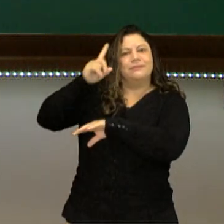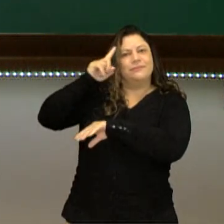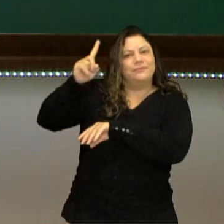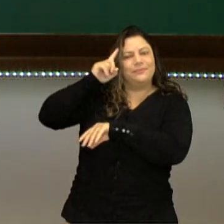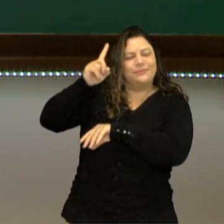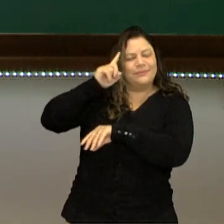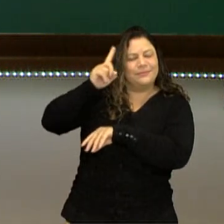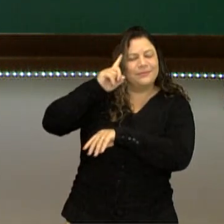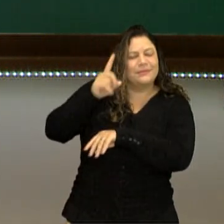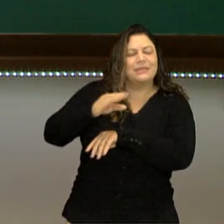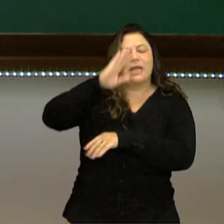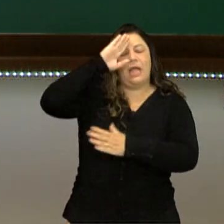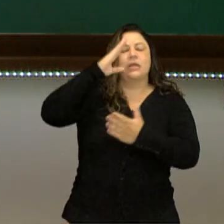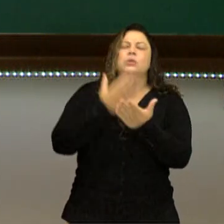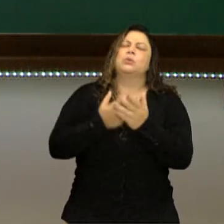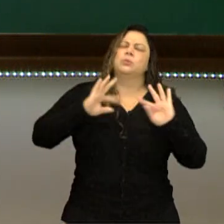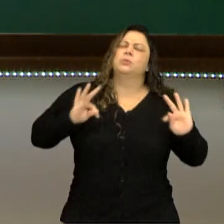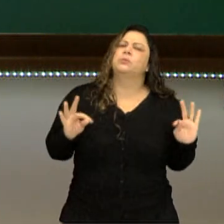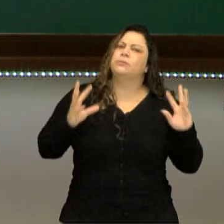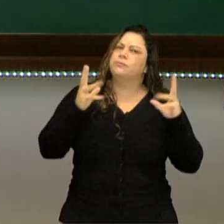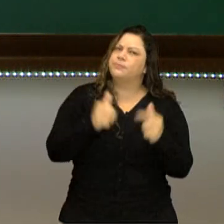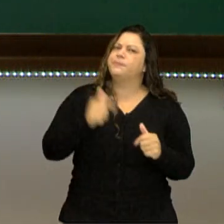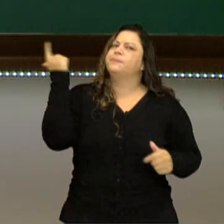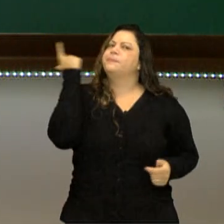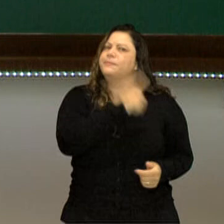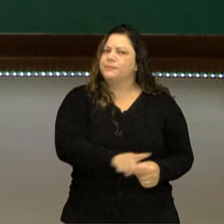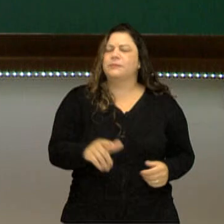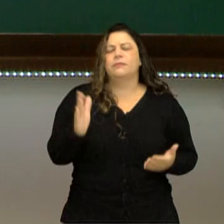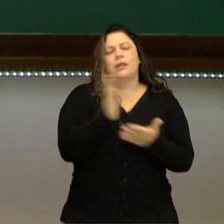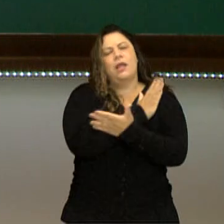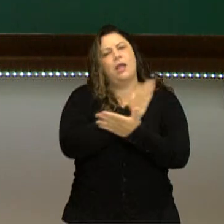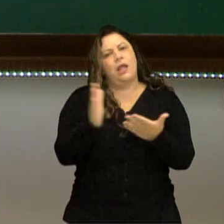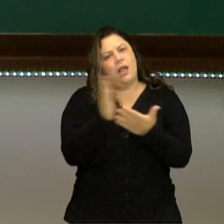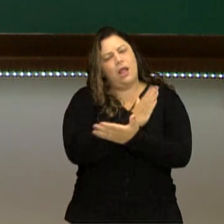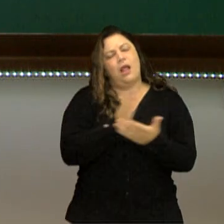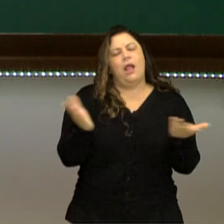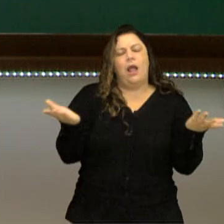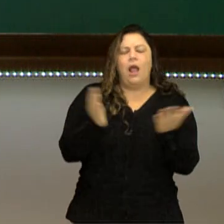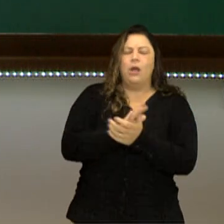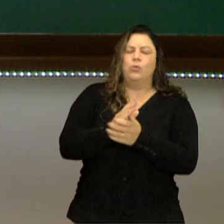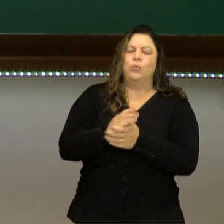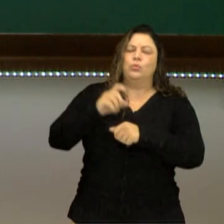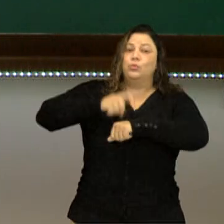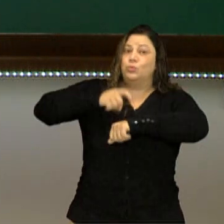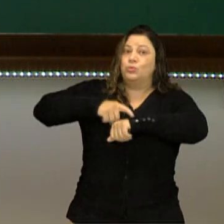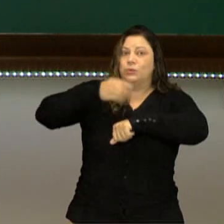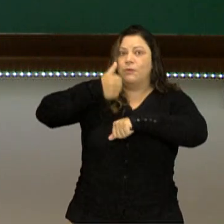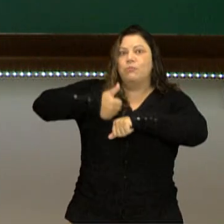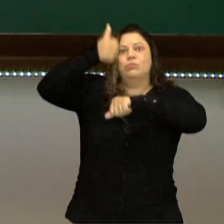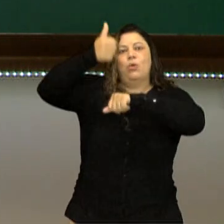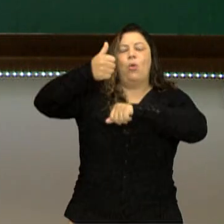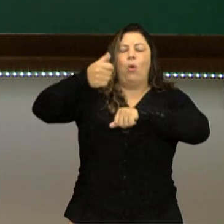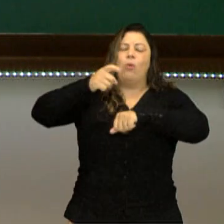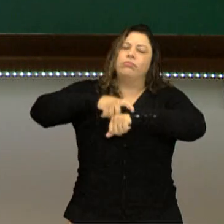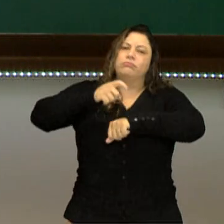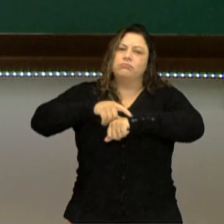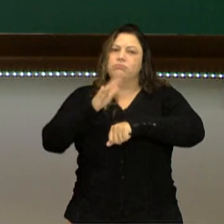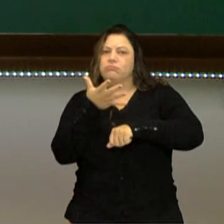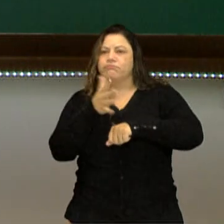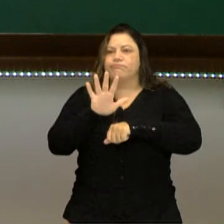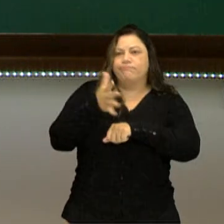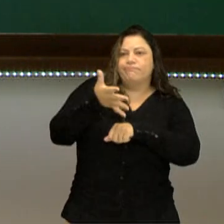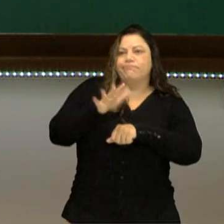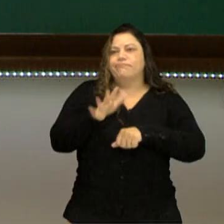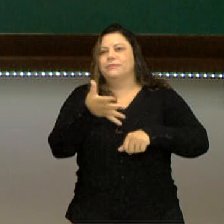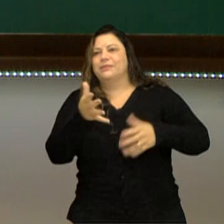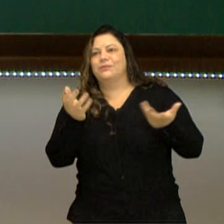diariamente, acredito que todo mundo vai conseguir. Claro, alguns vão terminar num tempo melhor, os outros vão terminar num tempo não tão